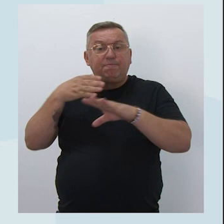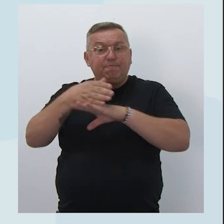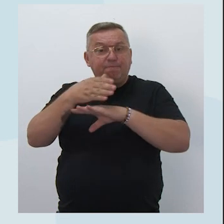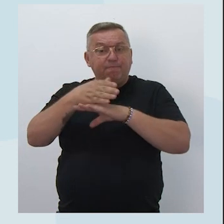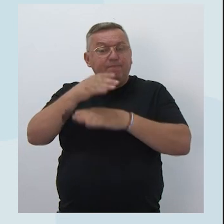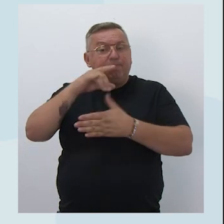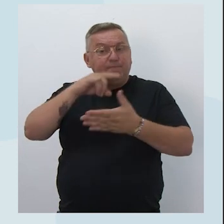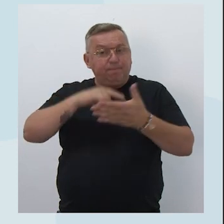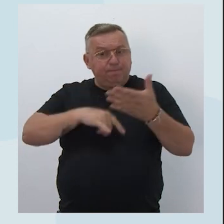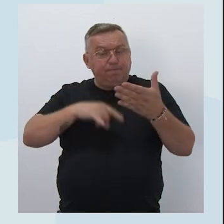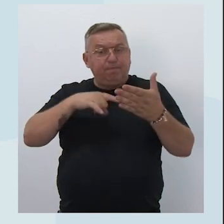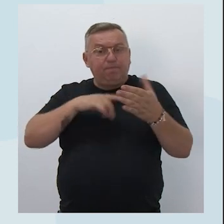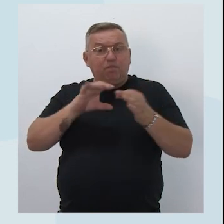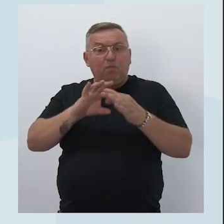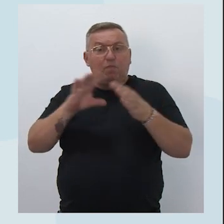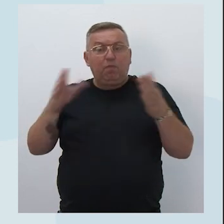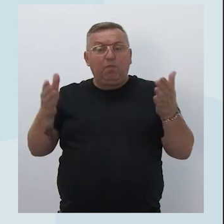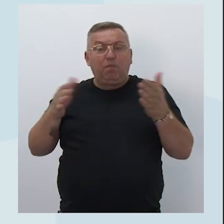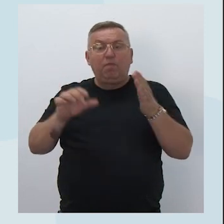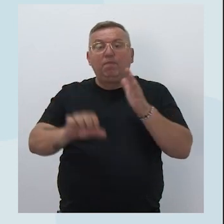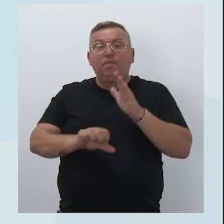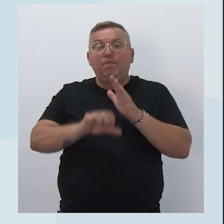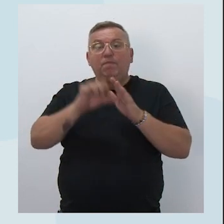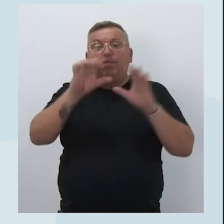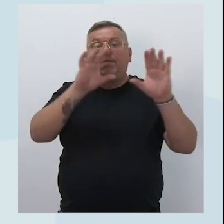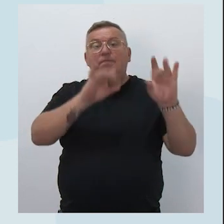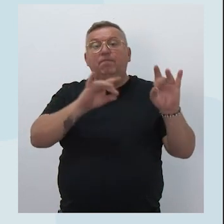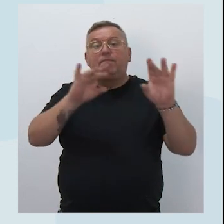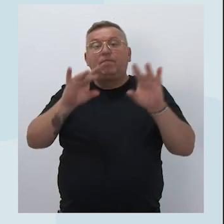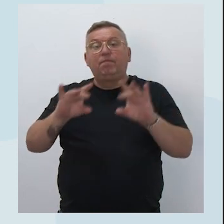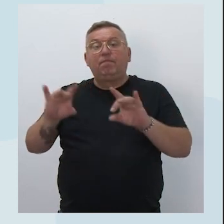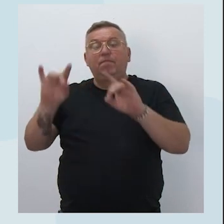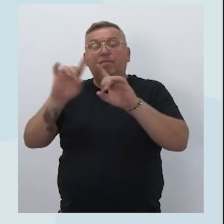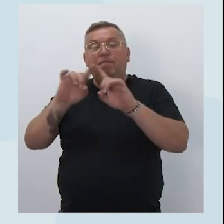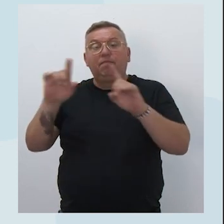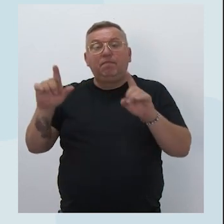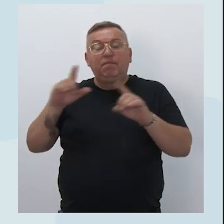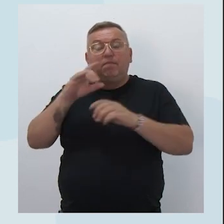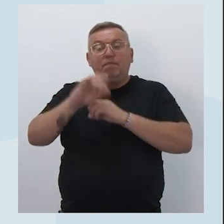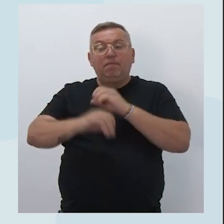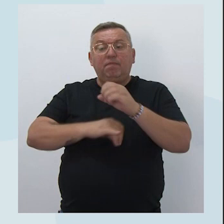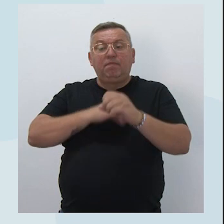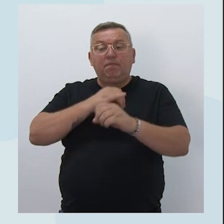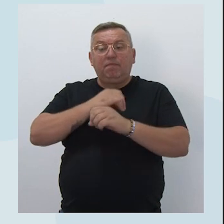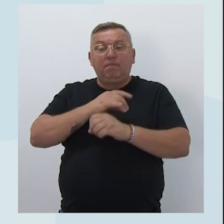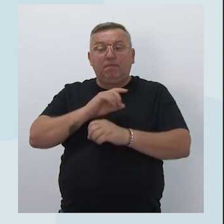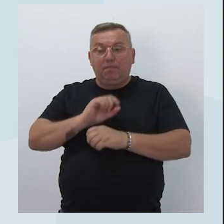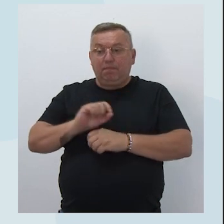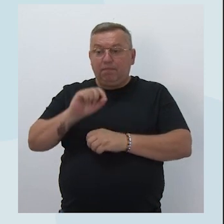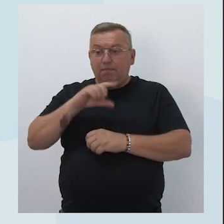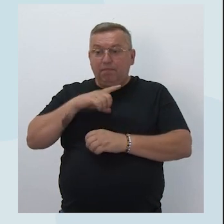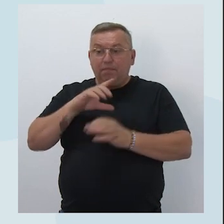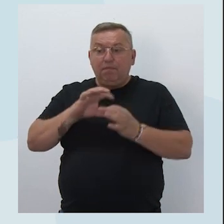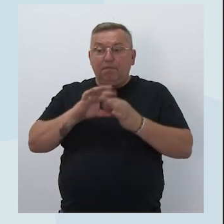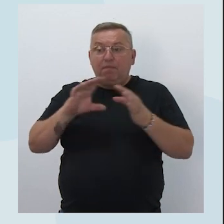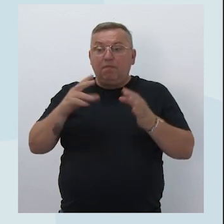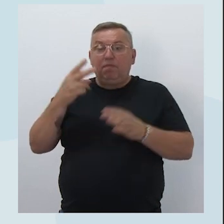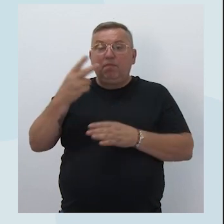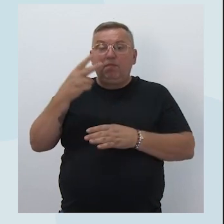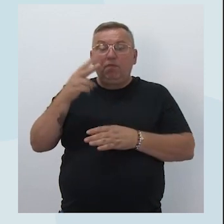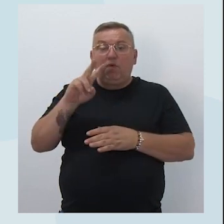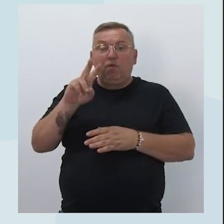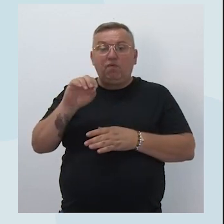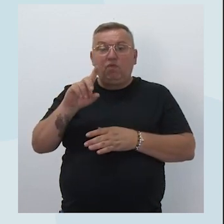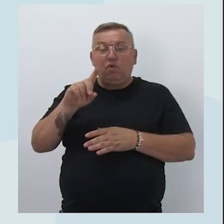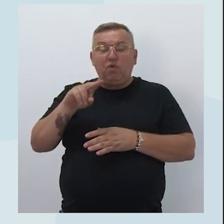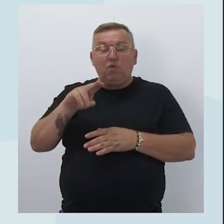tá? Então, nesse primeiro link, nessa página, estão disponíveis os dois volumes: o